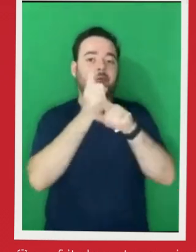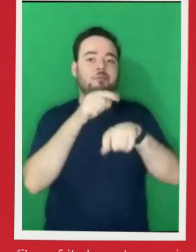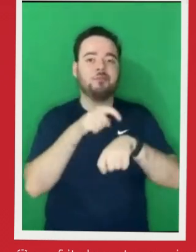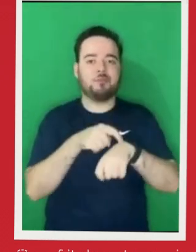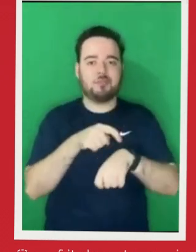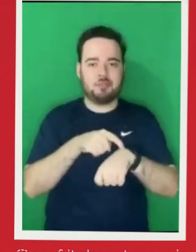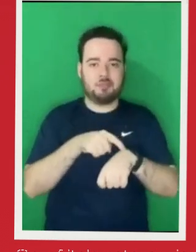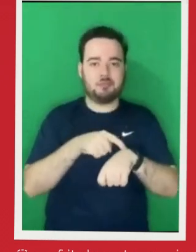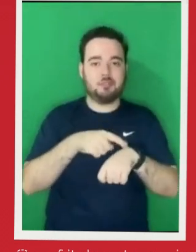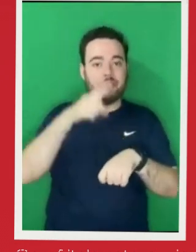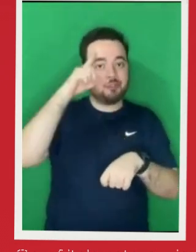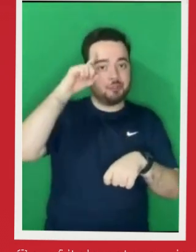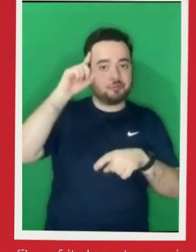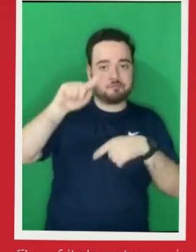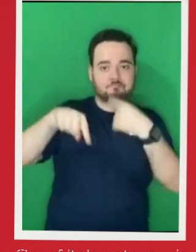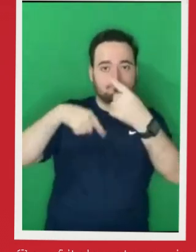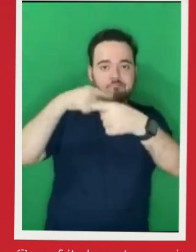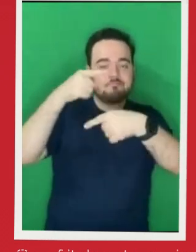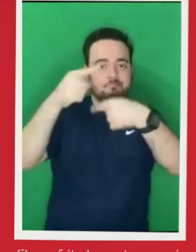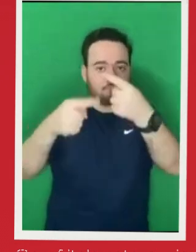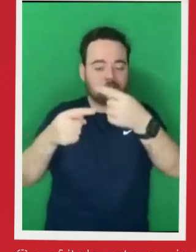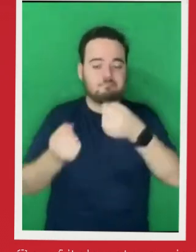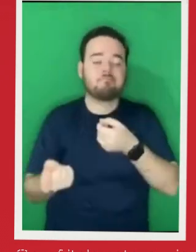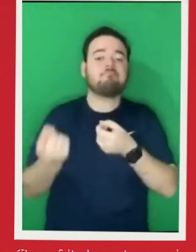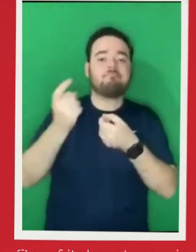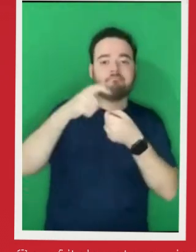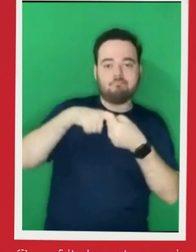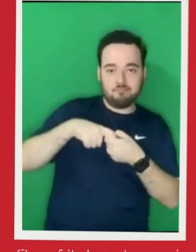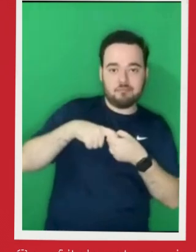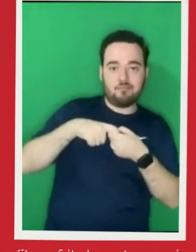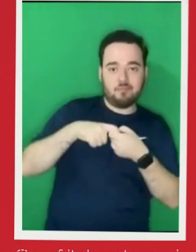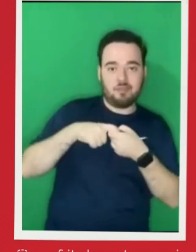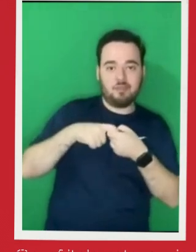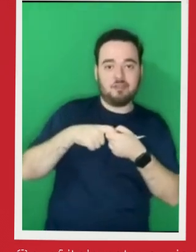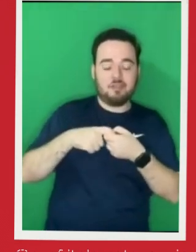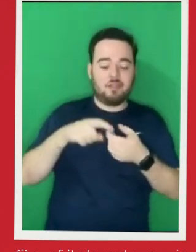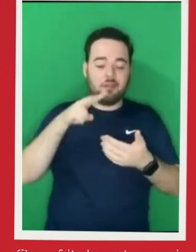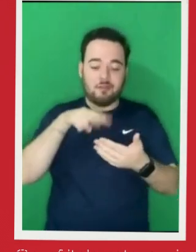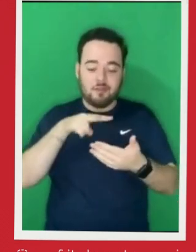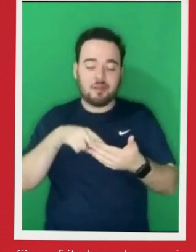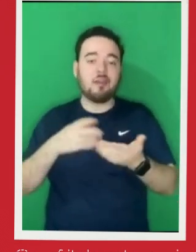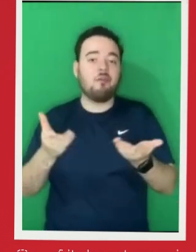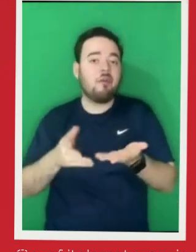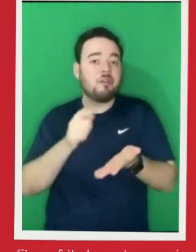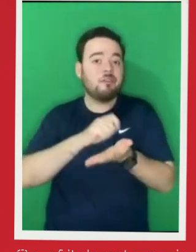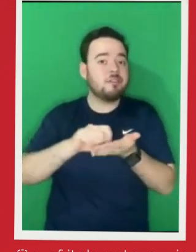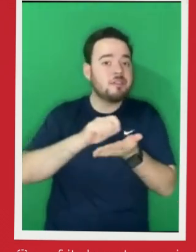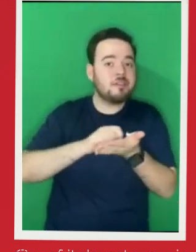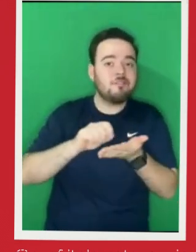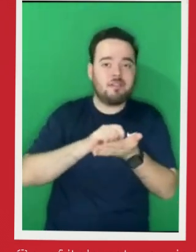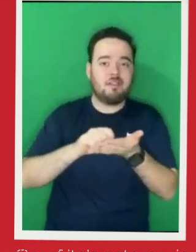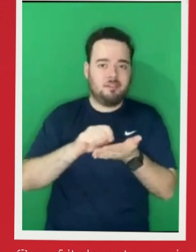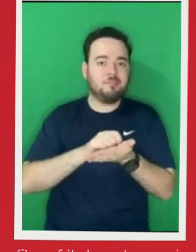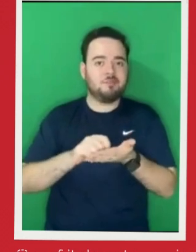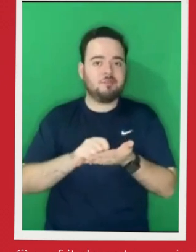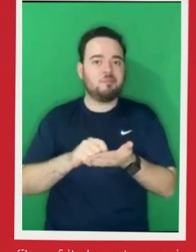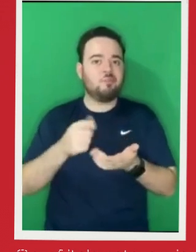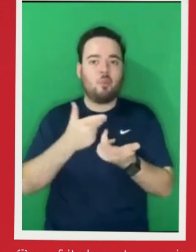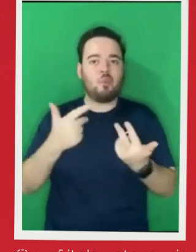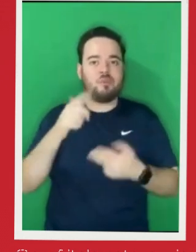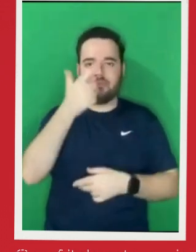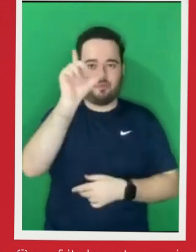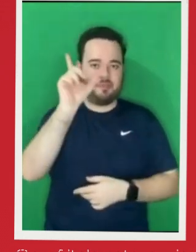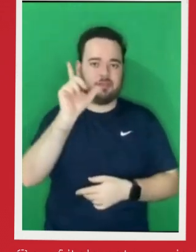Encontro com o tempo. No outro dia, você vai voltar e vai dizer, eu li e agora eu estou fazendo outra coisa, eu estou escrevendo alguma